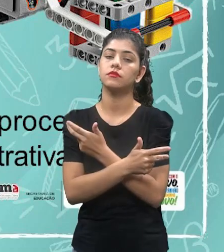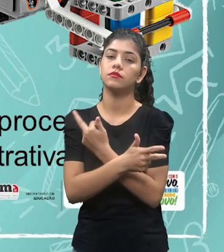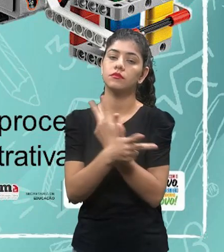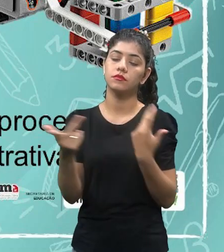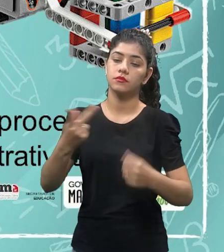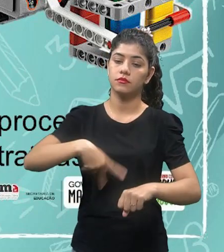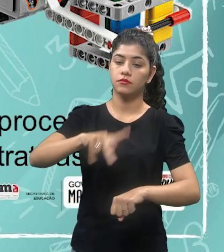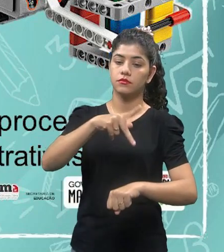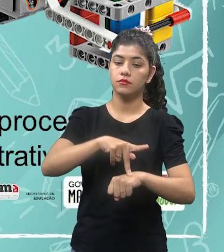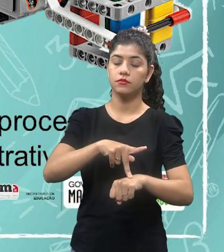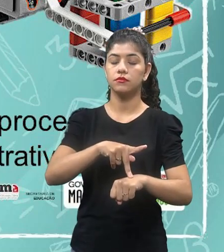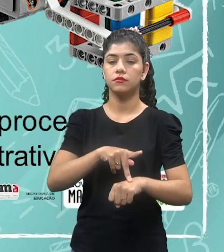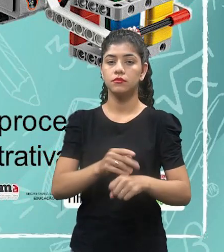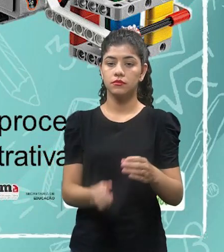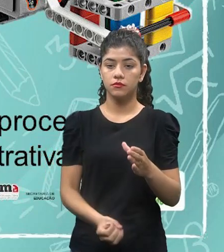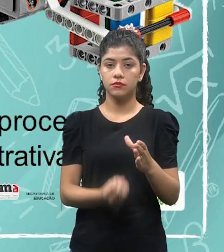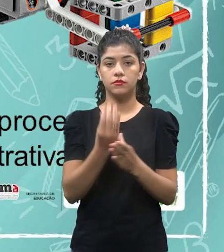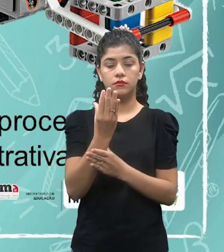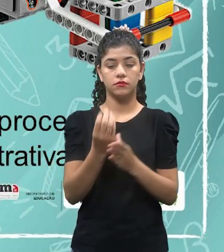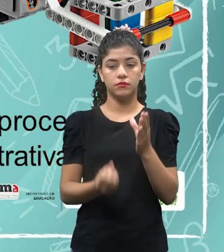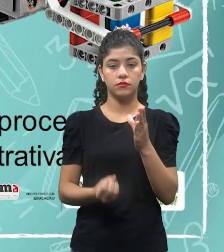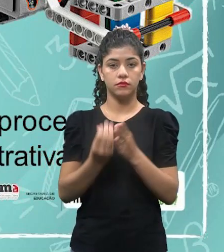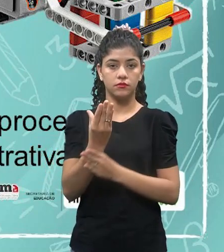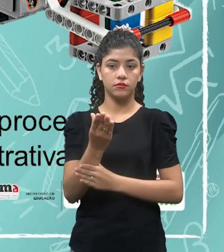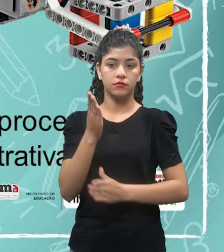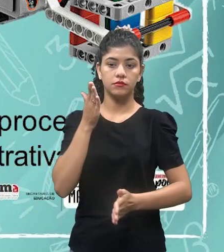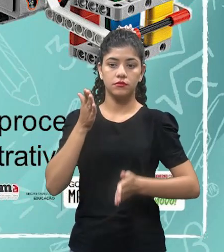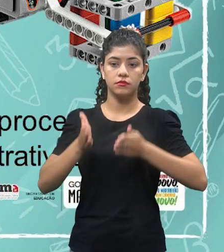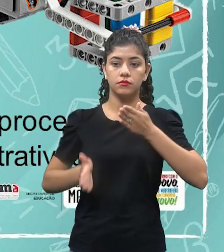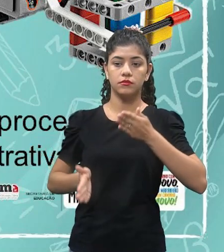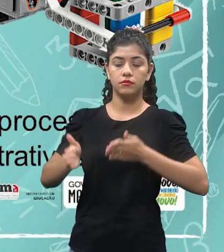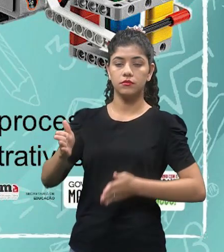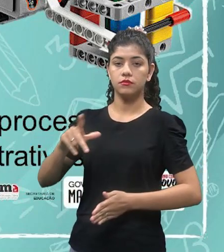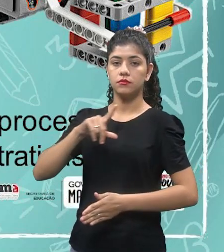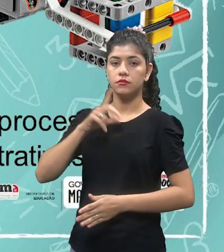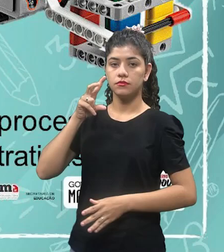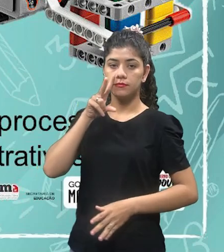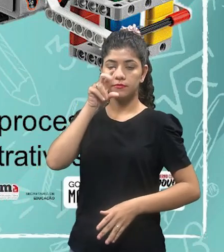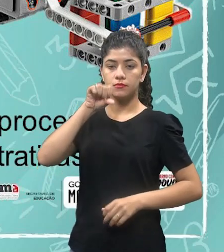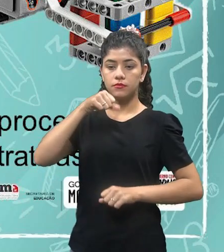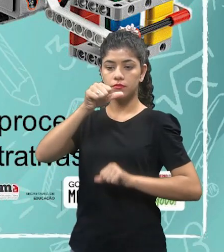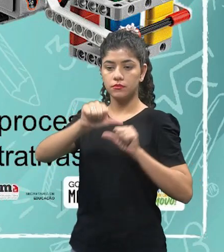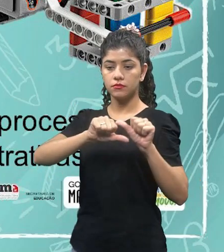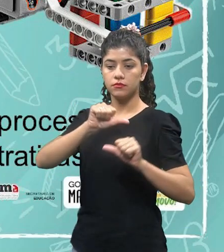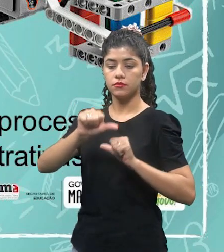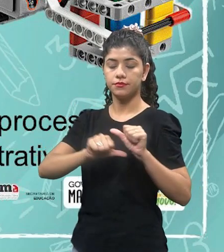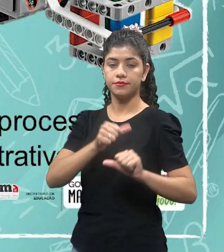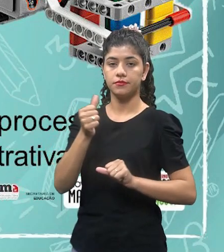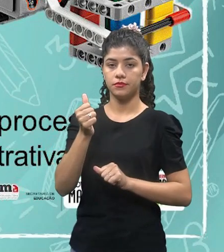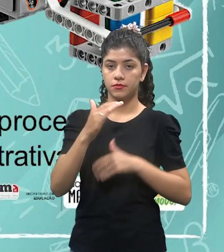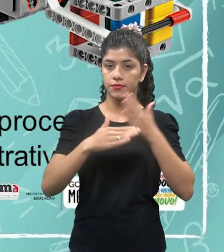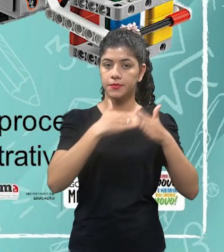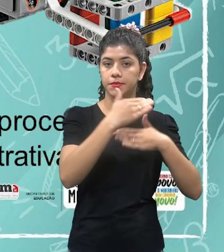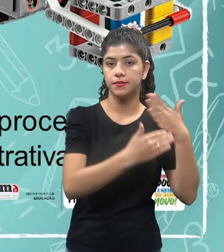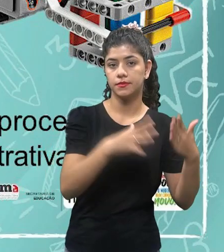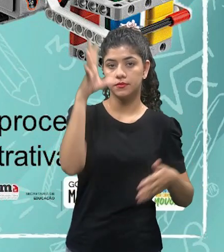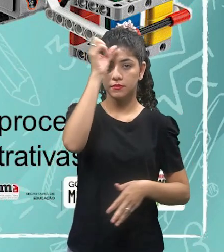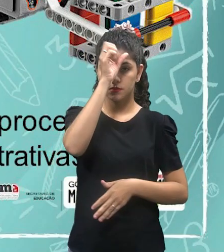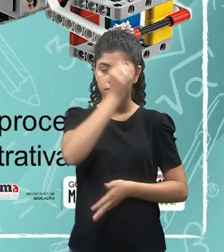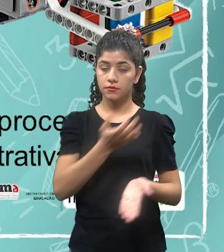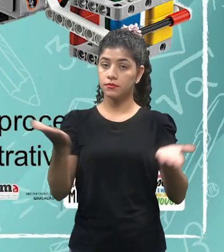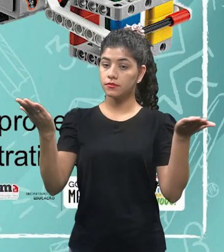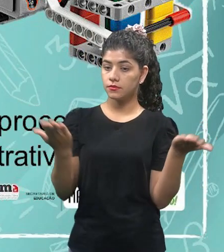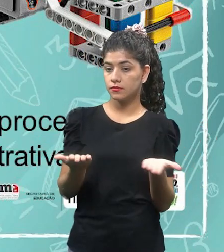A construção de robôs tem o poder de transformar o processo de aprendizagem, tornando as aulas